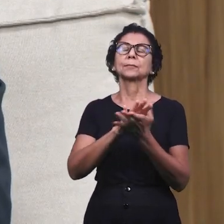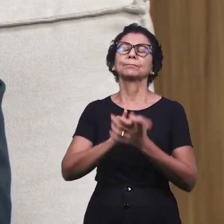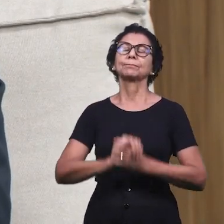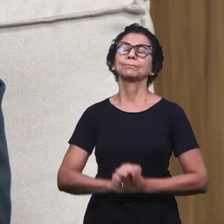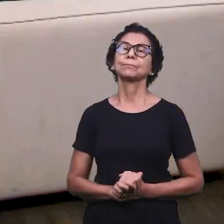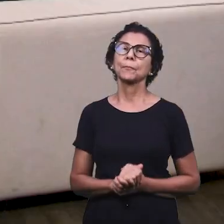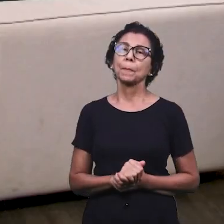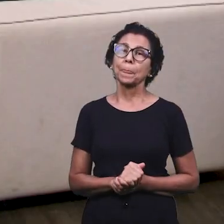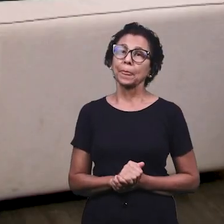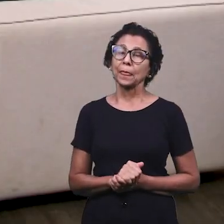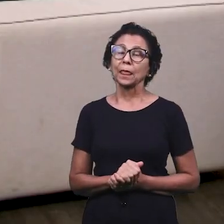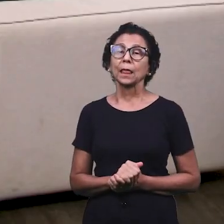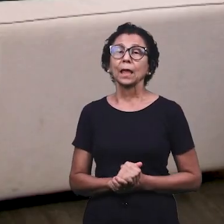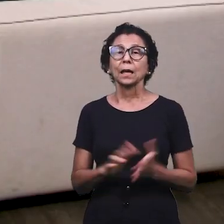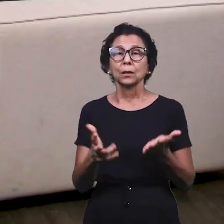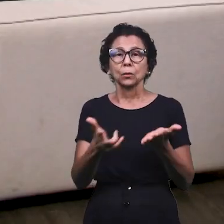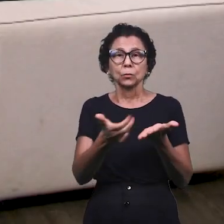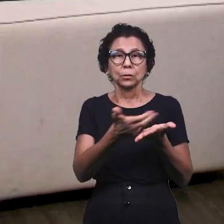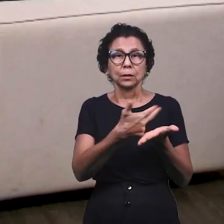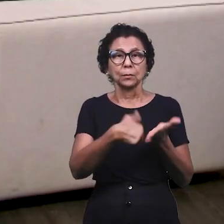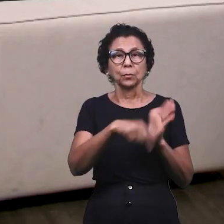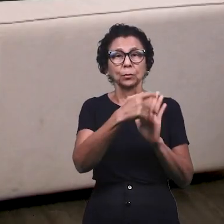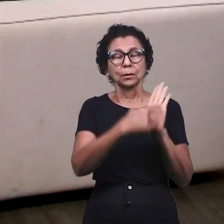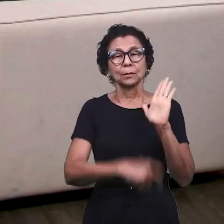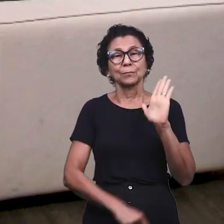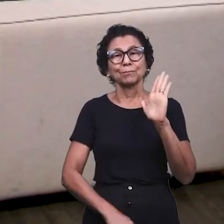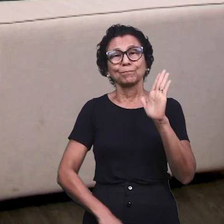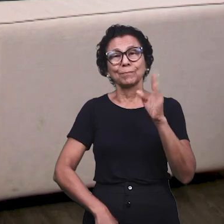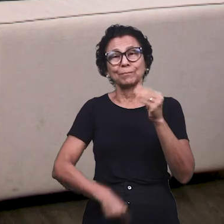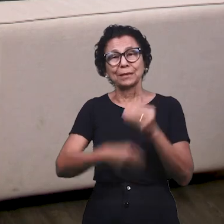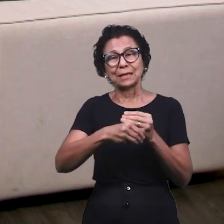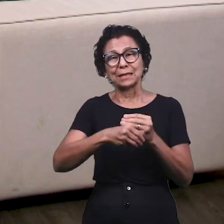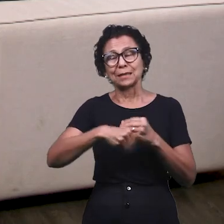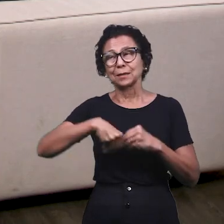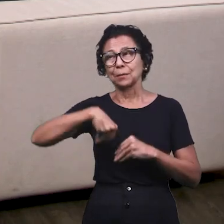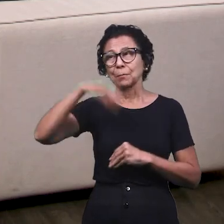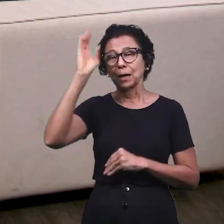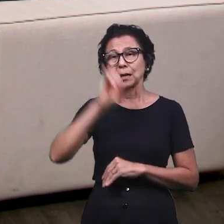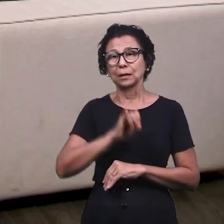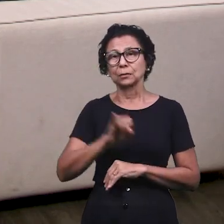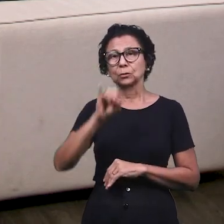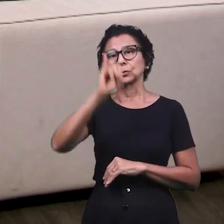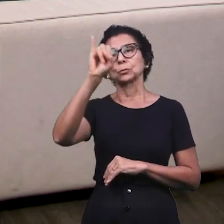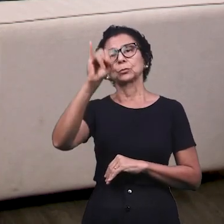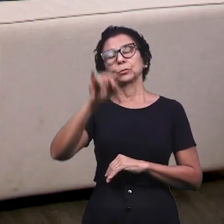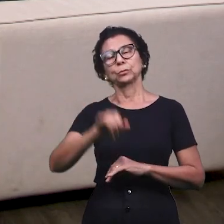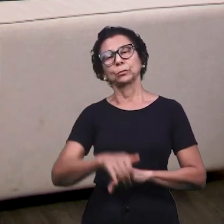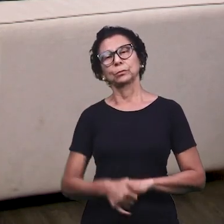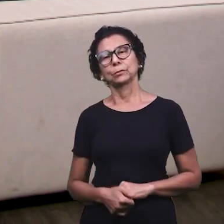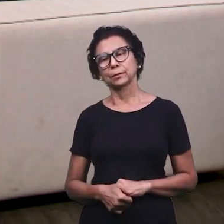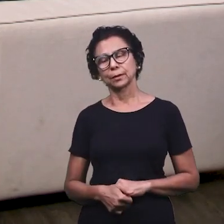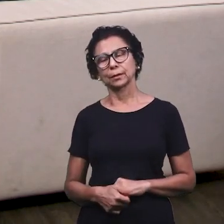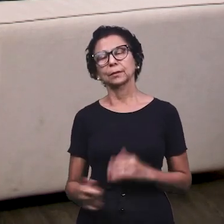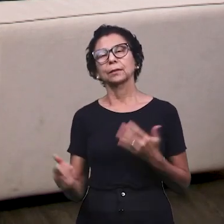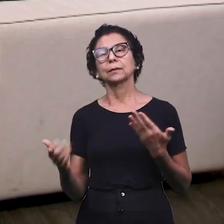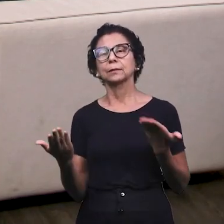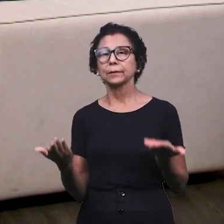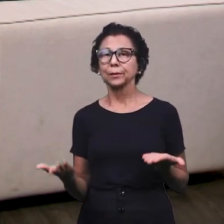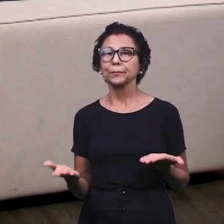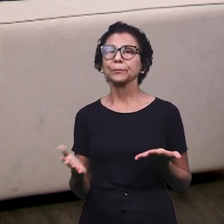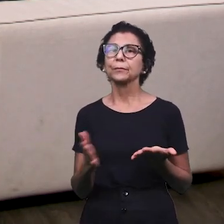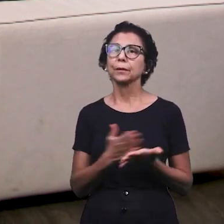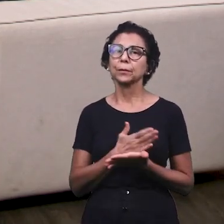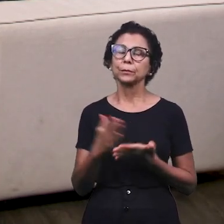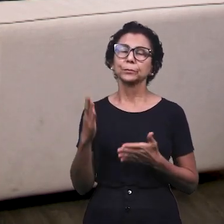Talvez pagar um tributo a mais também. Pagar um tributo a mais. Tem casos emblemáticos aí no comércio exterior da Pode Crocs,